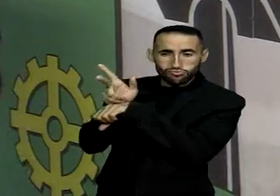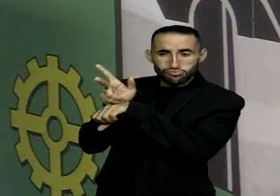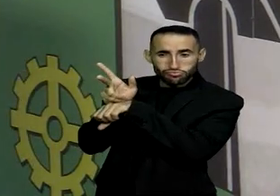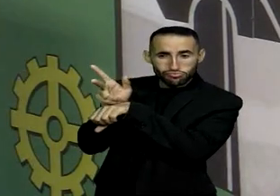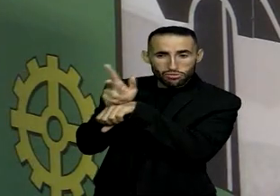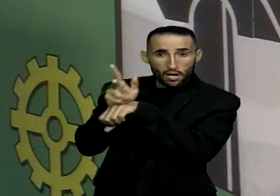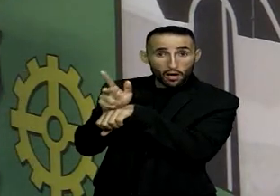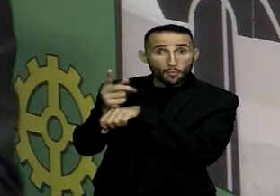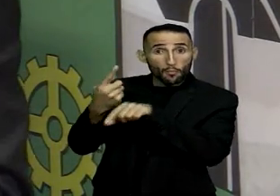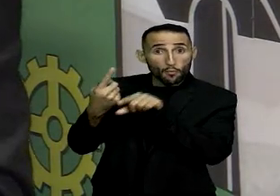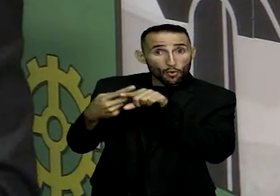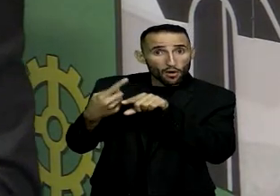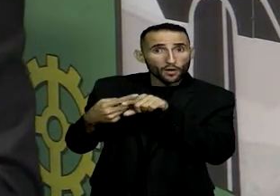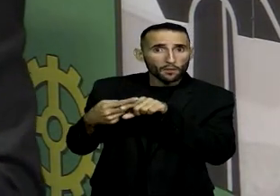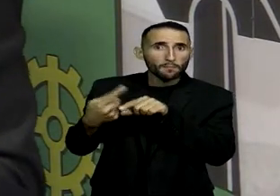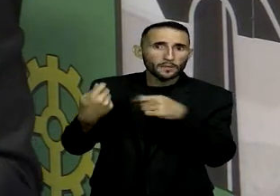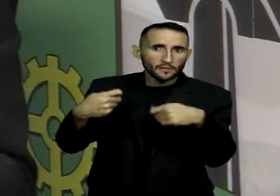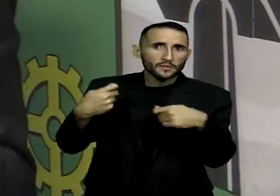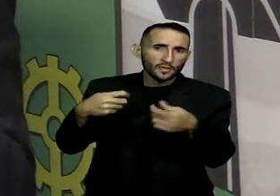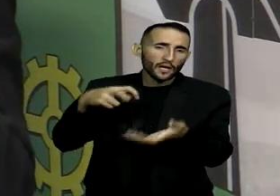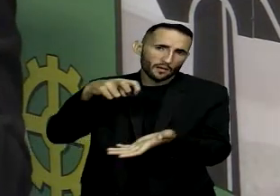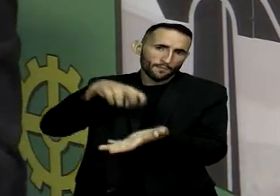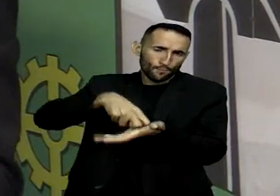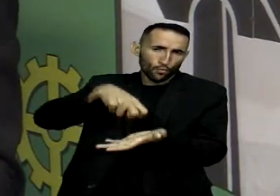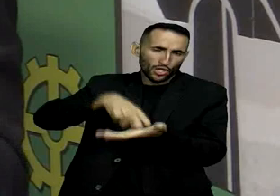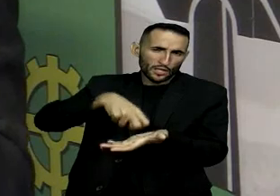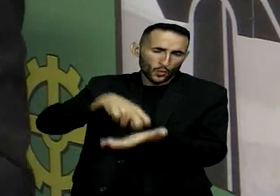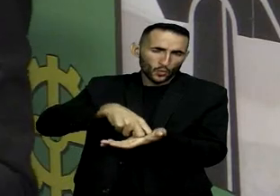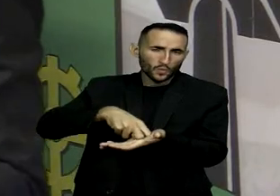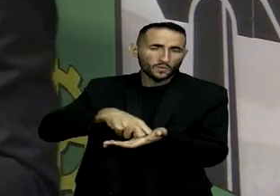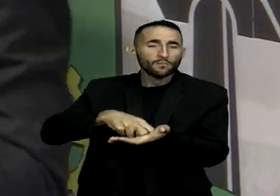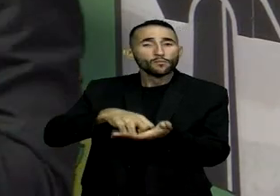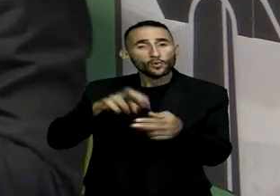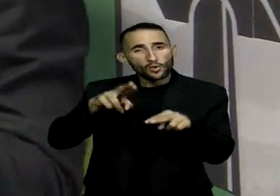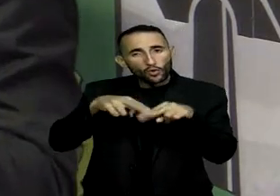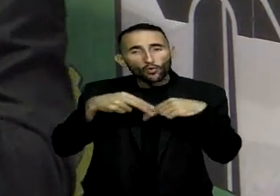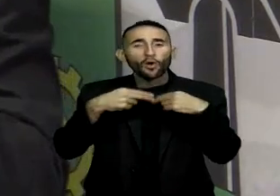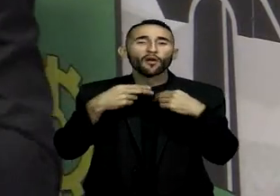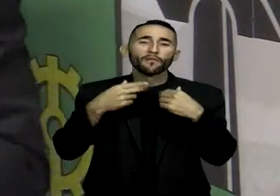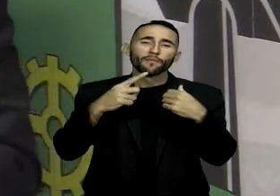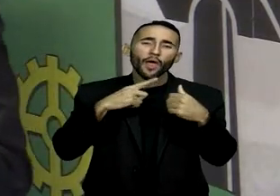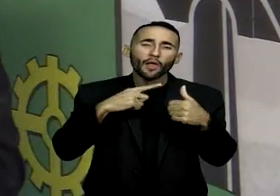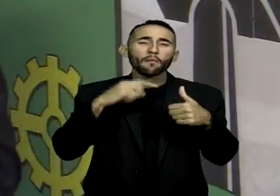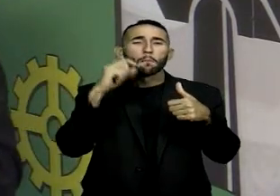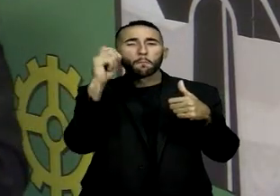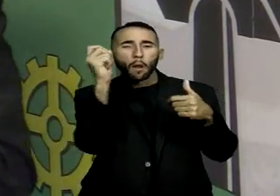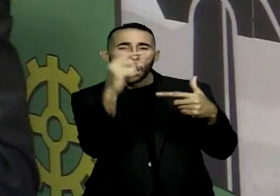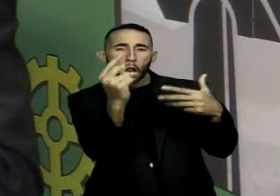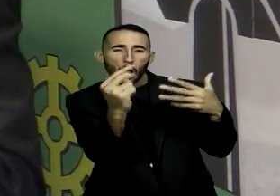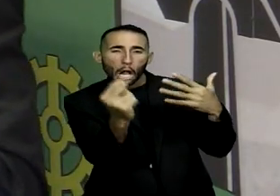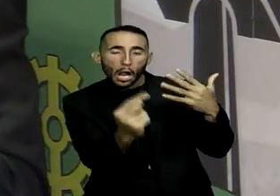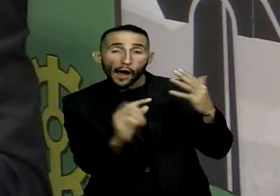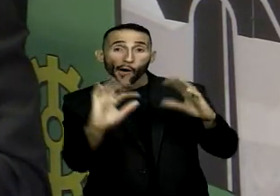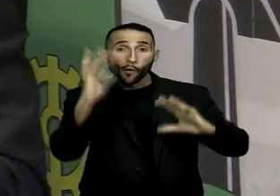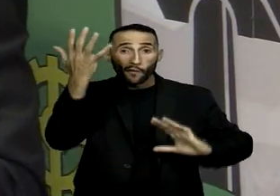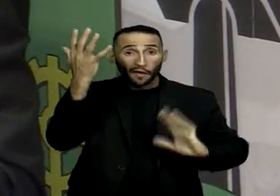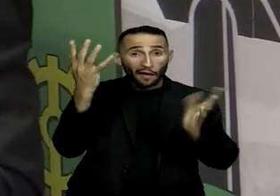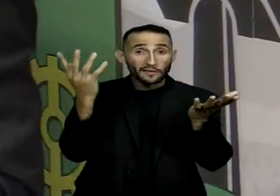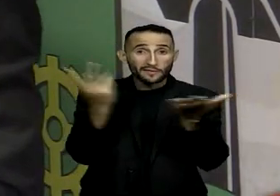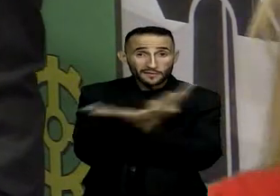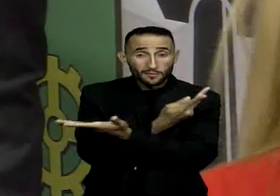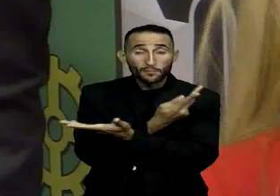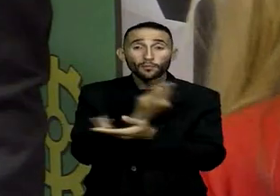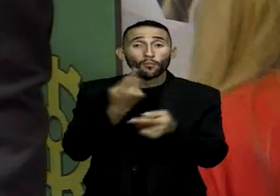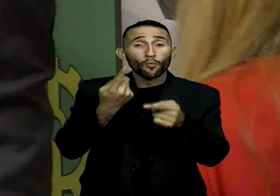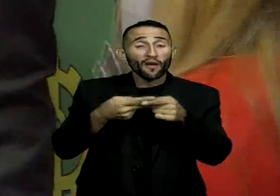ser realmente punido. Então, aí a questão, muitas coisas acontecem porque falta